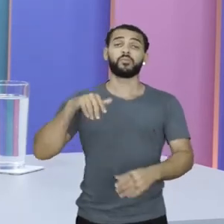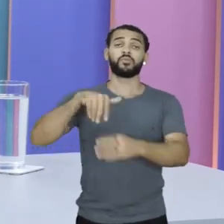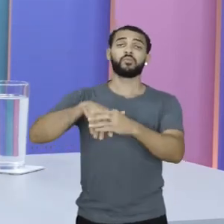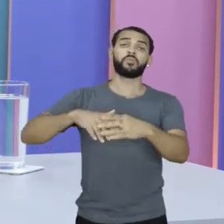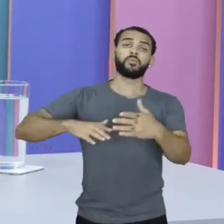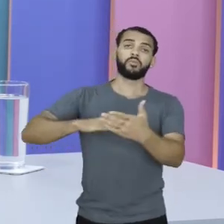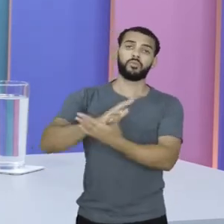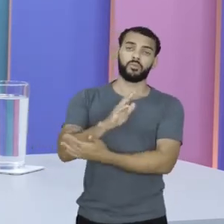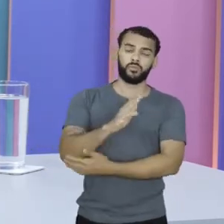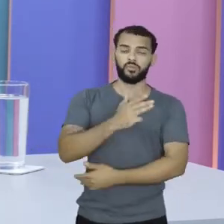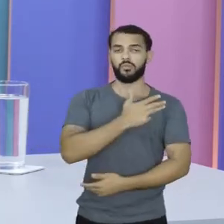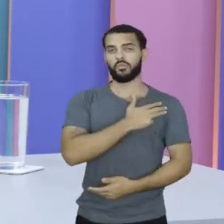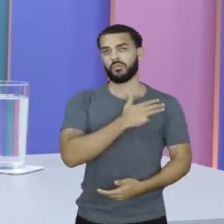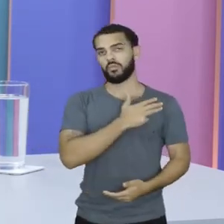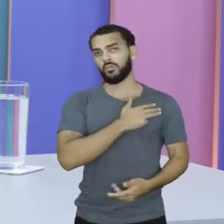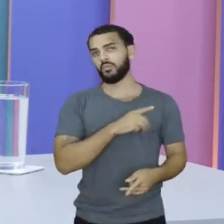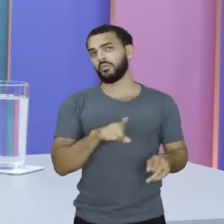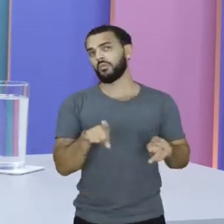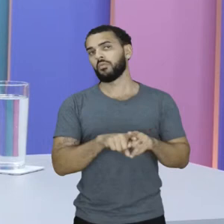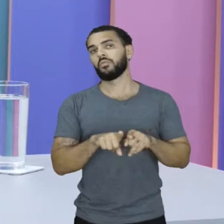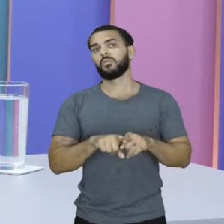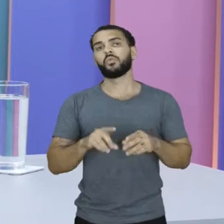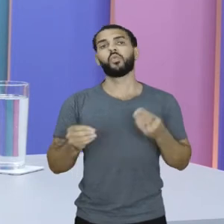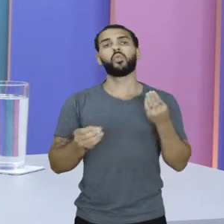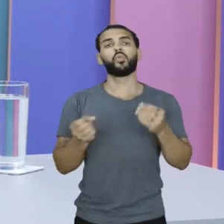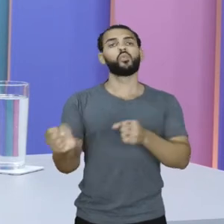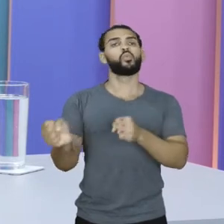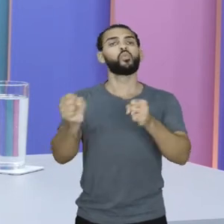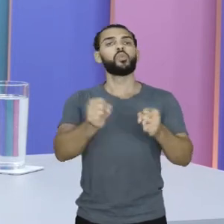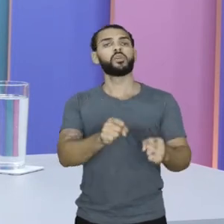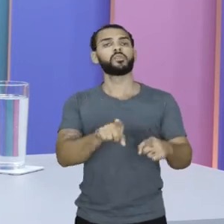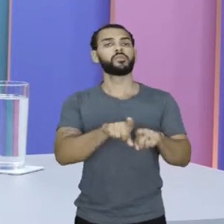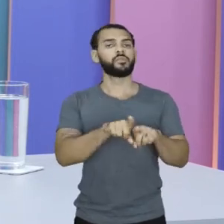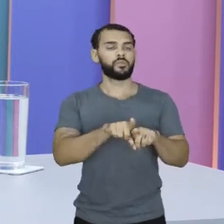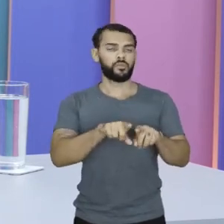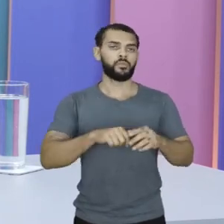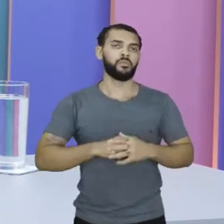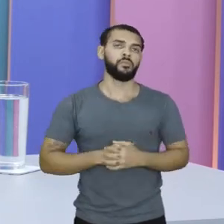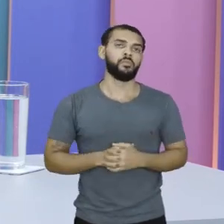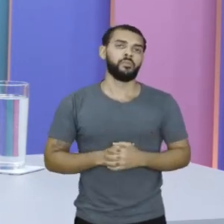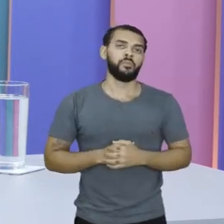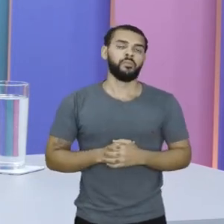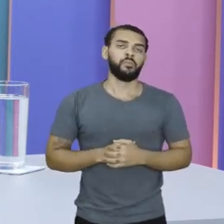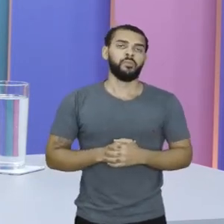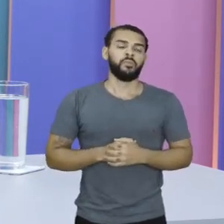Lula, para romper com todo o poder constituído, né,